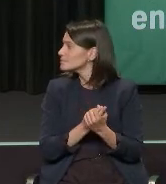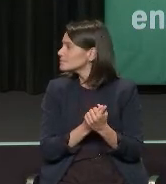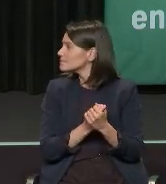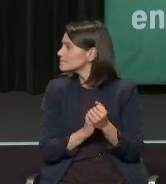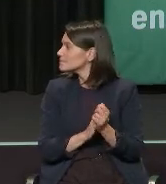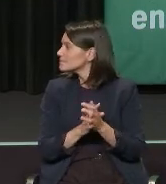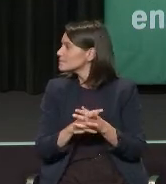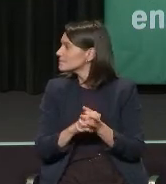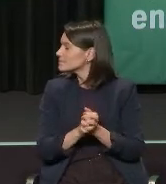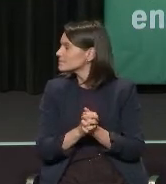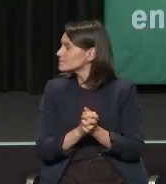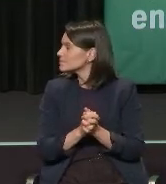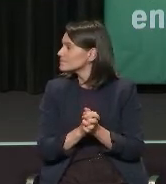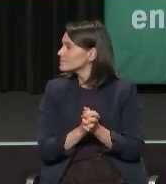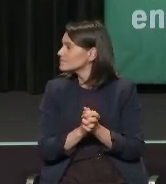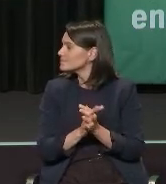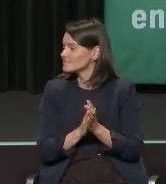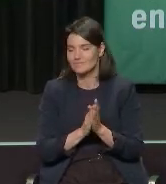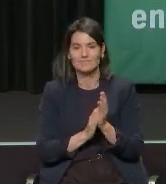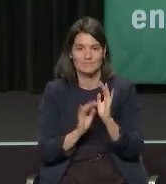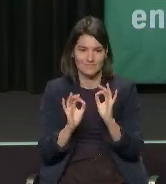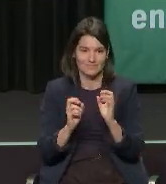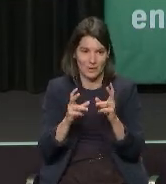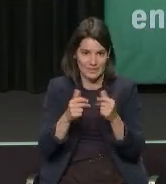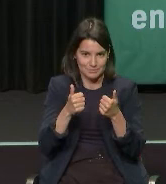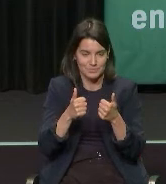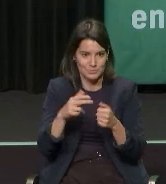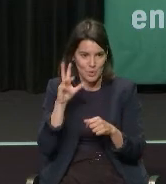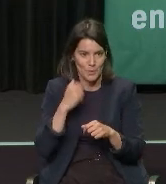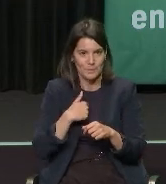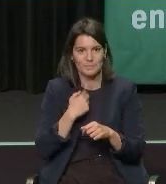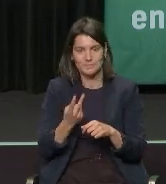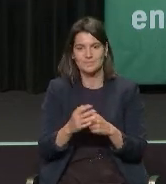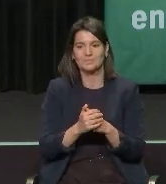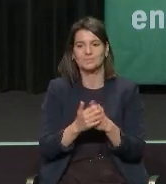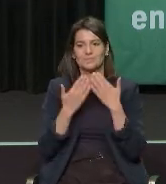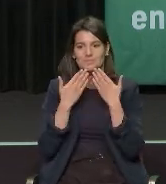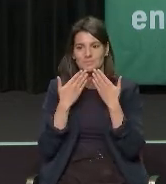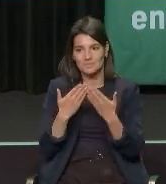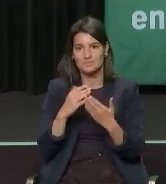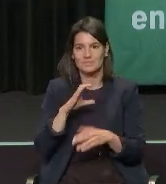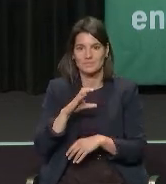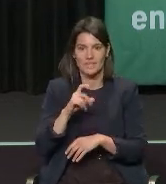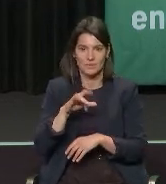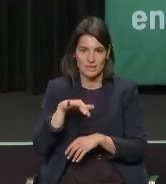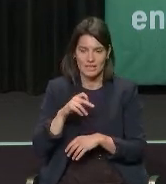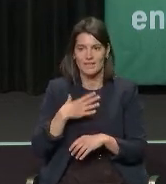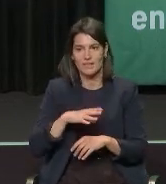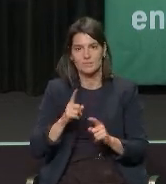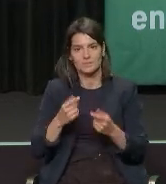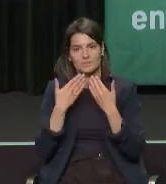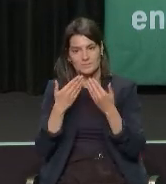Tá, é automático, pode falar. Ok. Sim, já me estão a ouvir. Obrigado, Carolina. Eu queria começar por agradecer